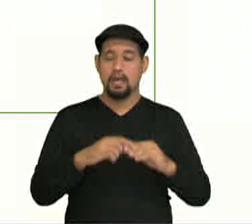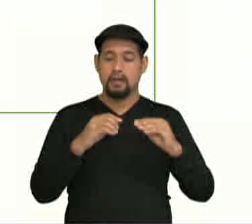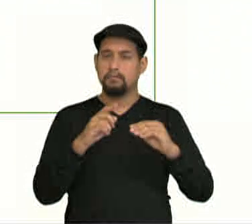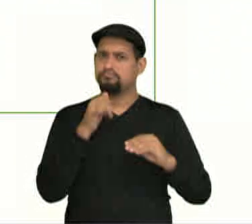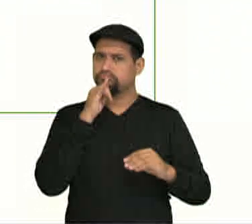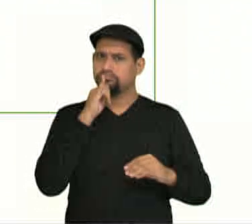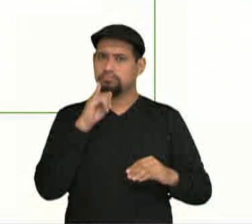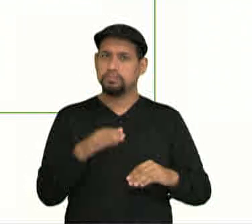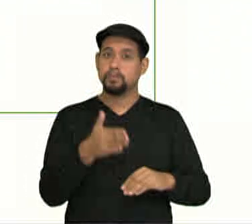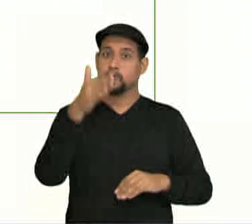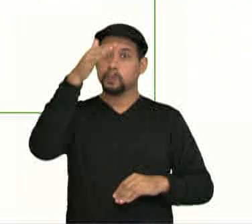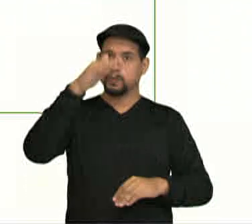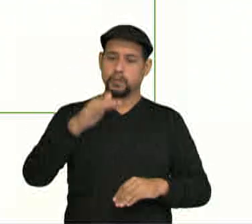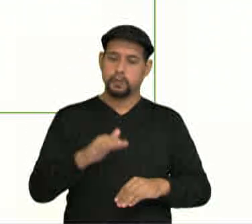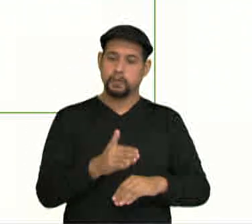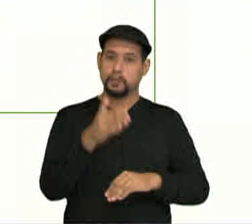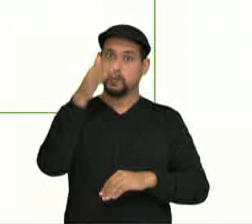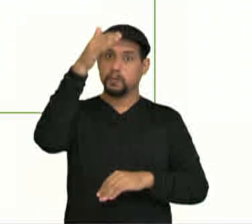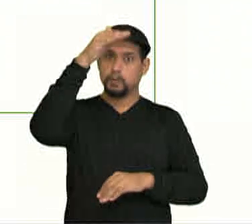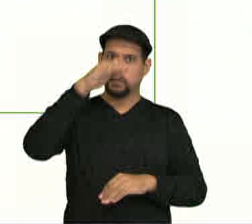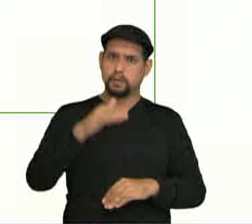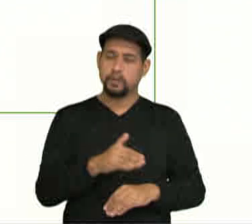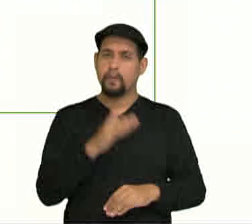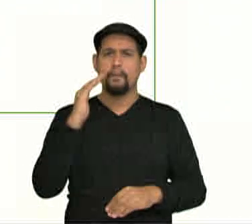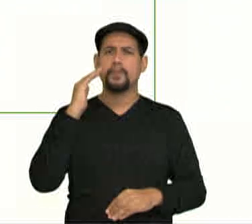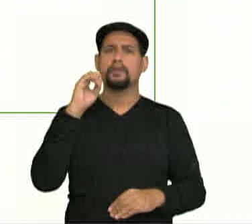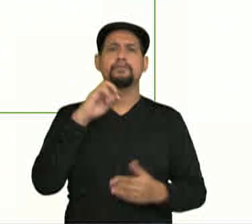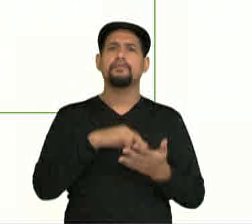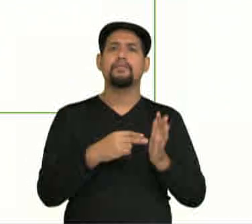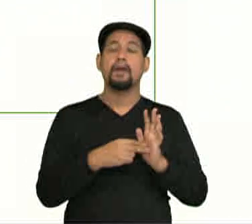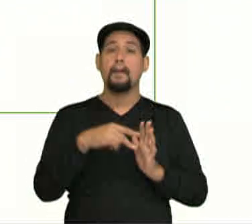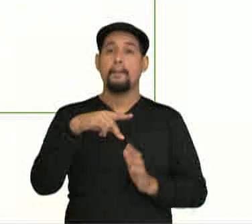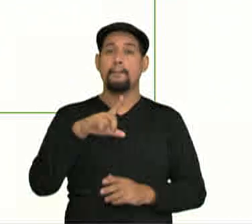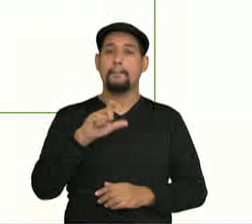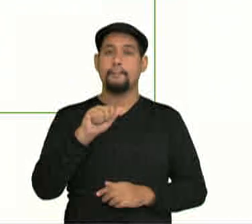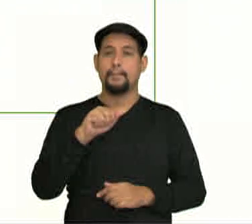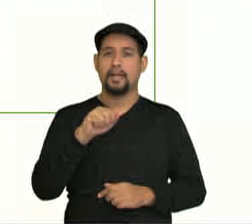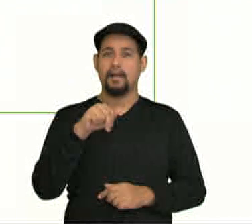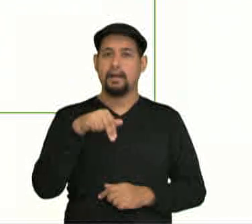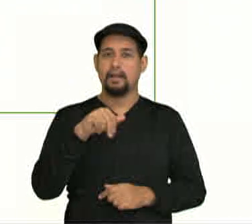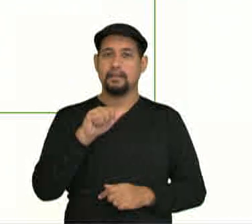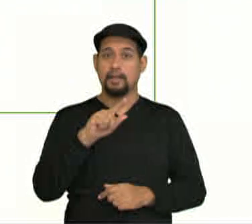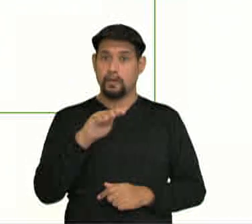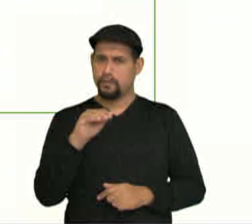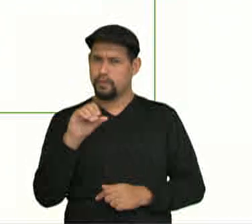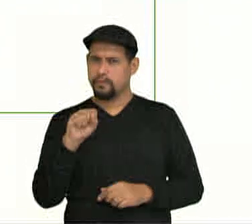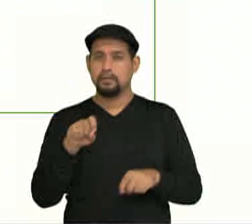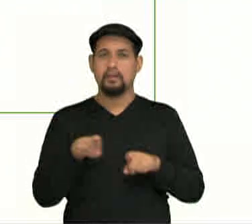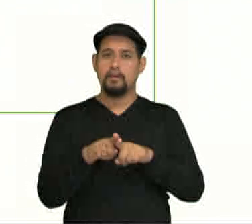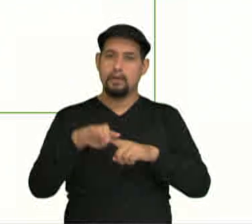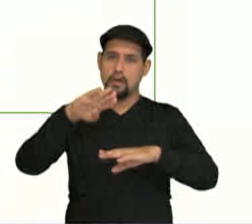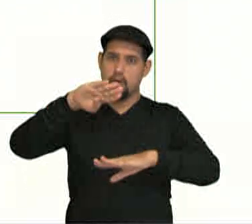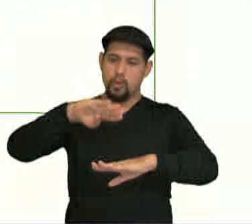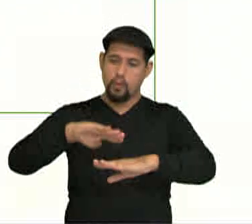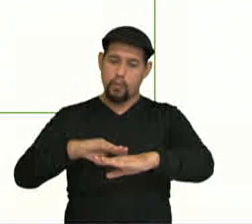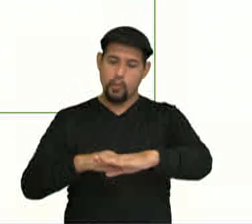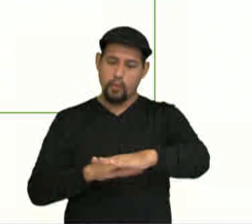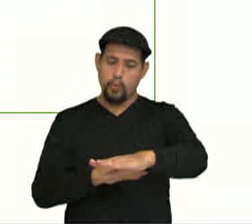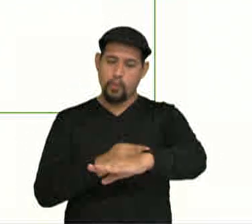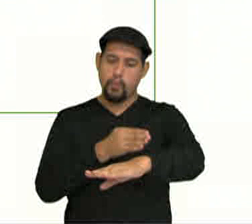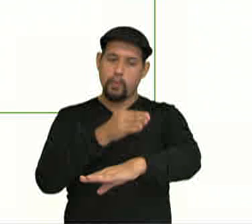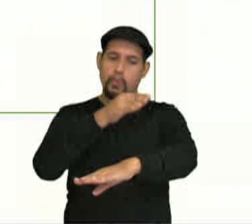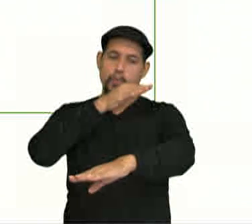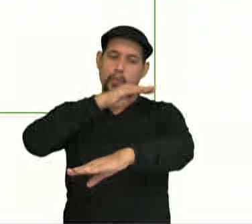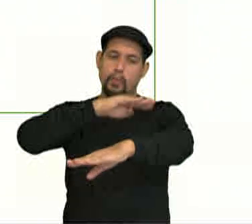altitudes, e as formas de relevo predominantes são os planaltos, as depressões apresentando algumas